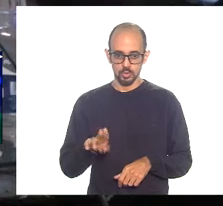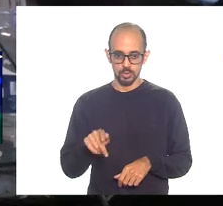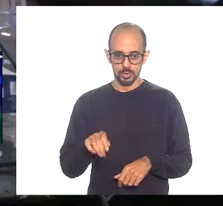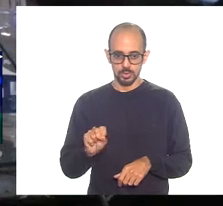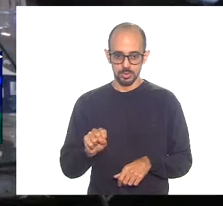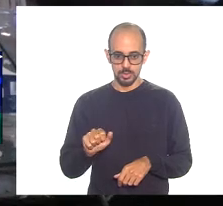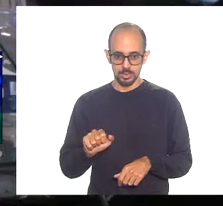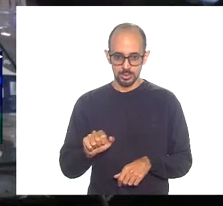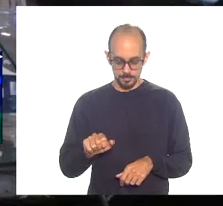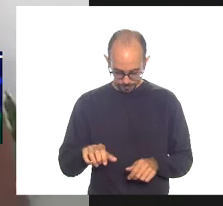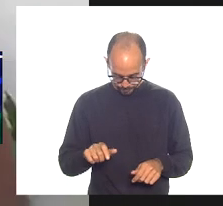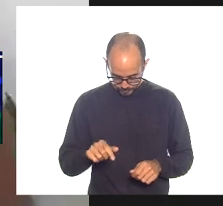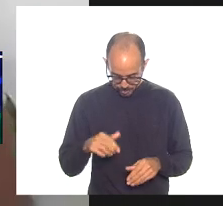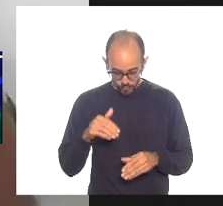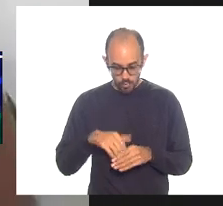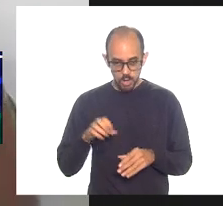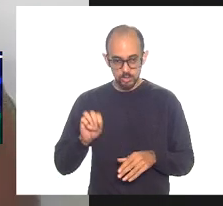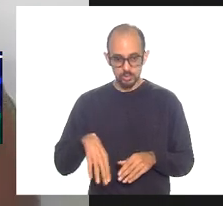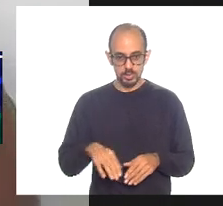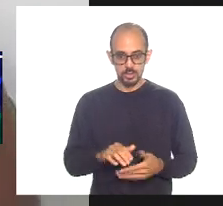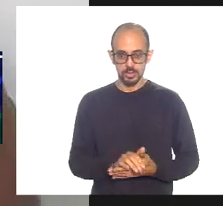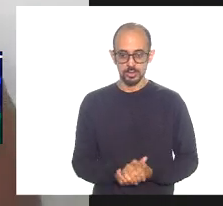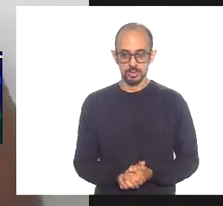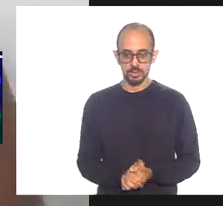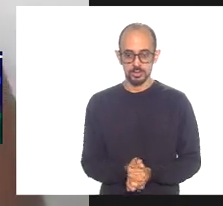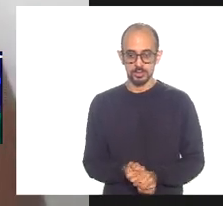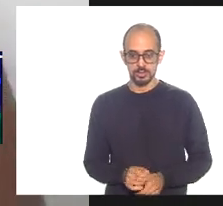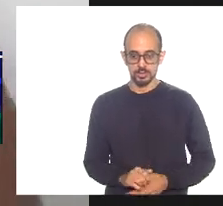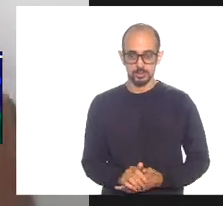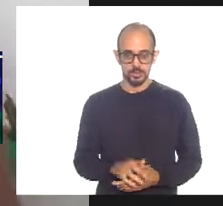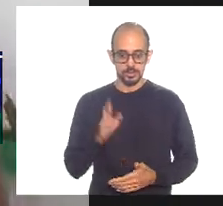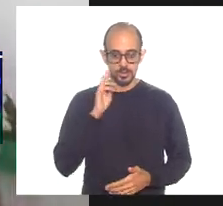o deputado favorável senhora presidenta